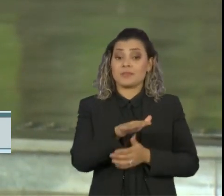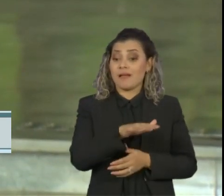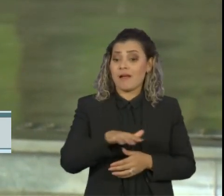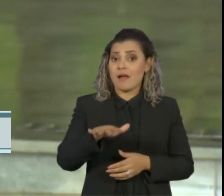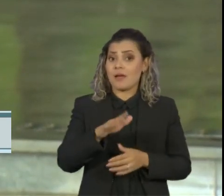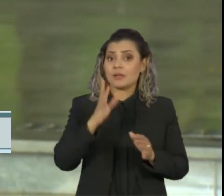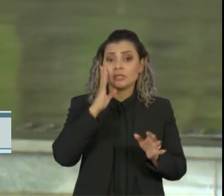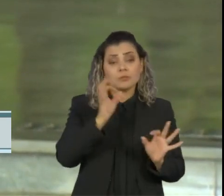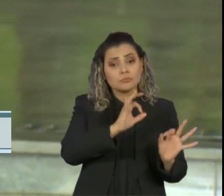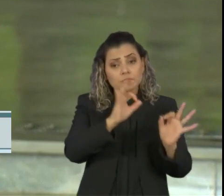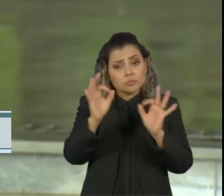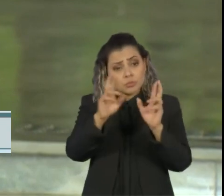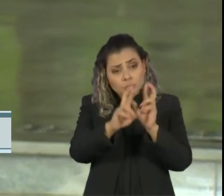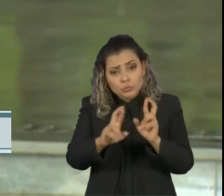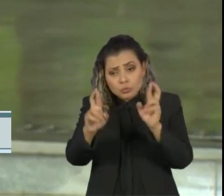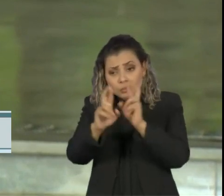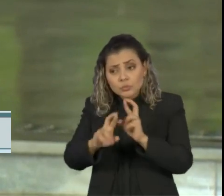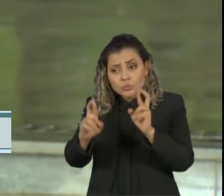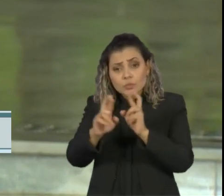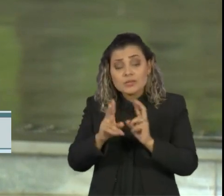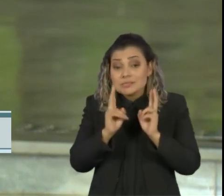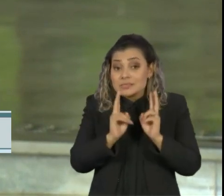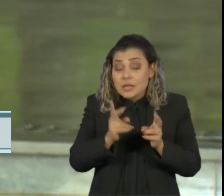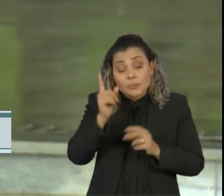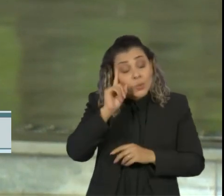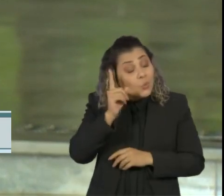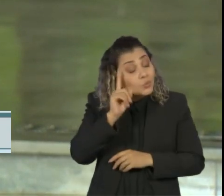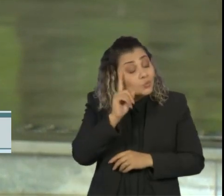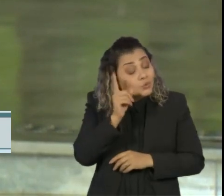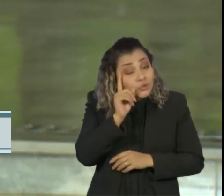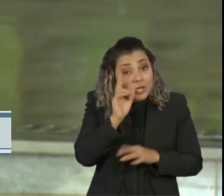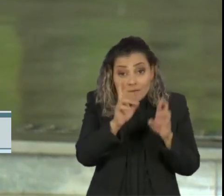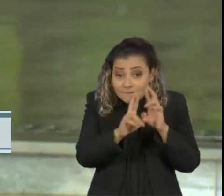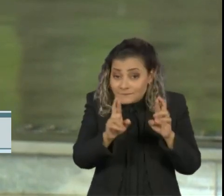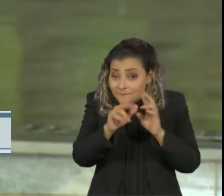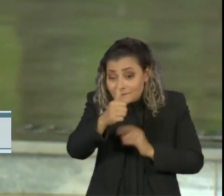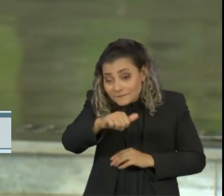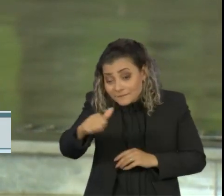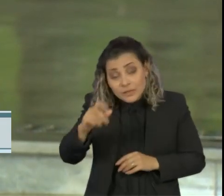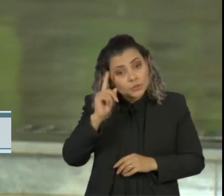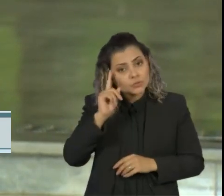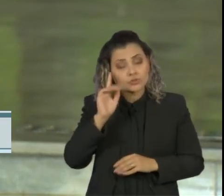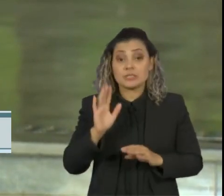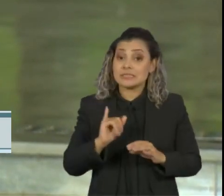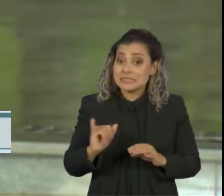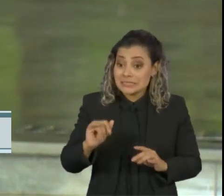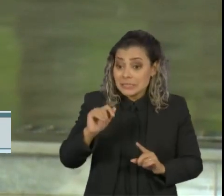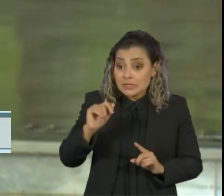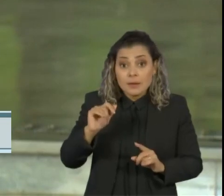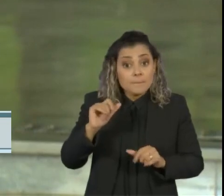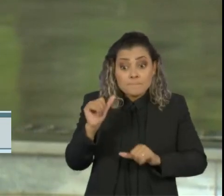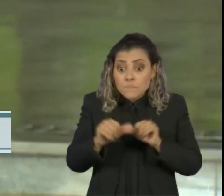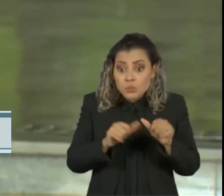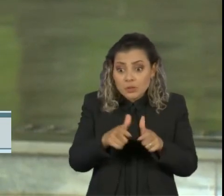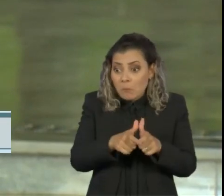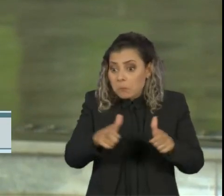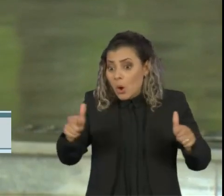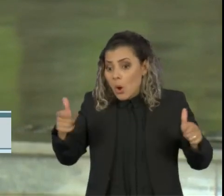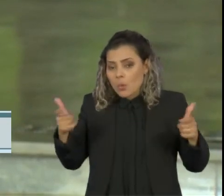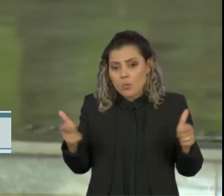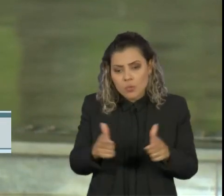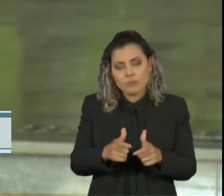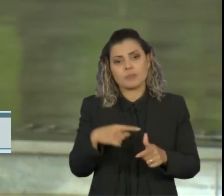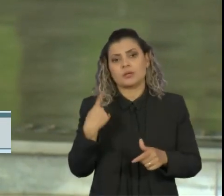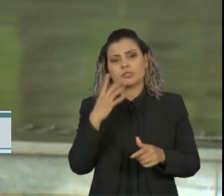são revisados, a gente acompanha diariamente, mas quando o cenário do mês muda muito, nós atualizamos